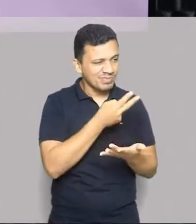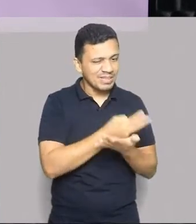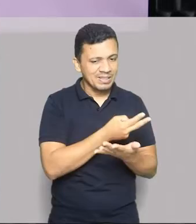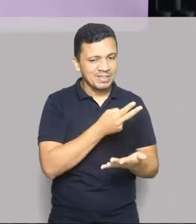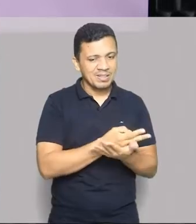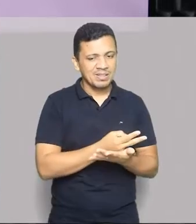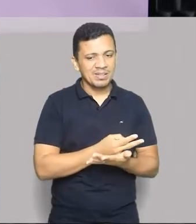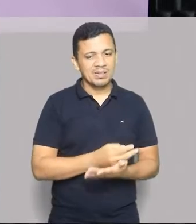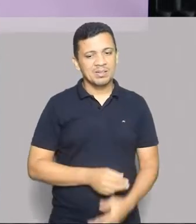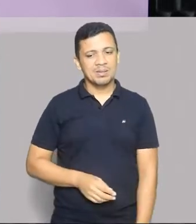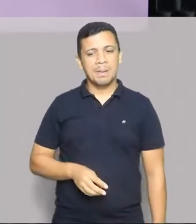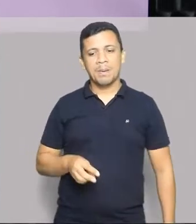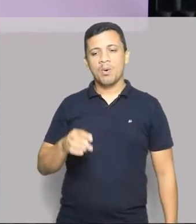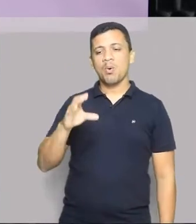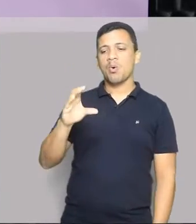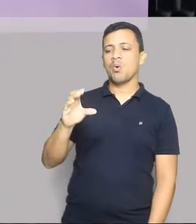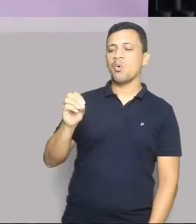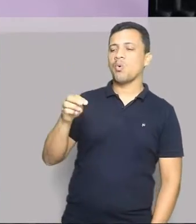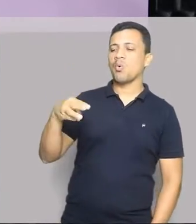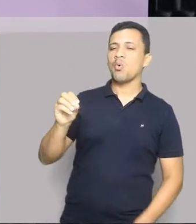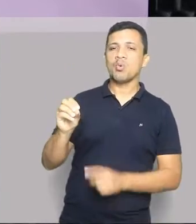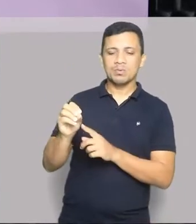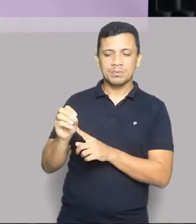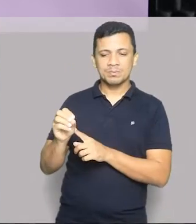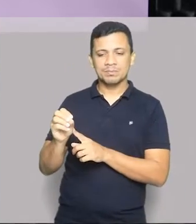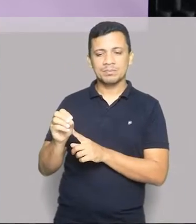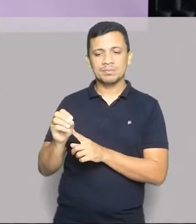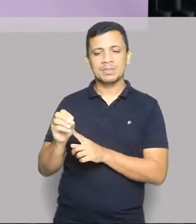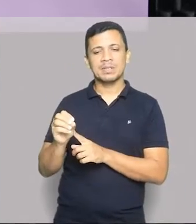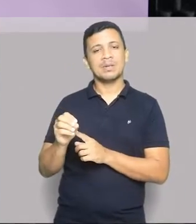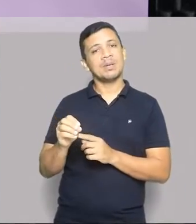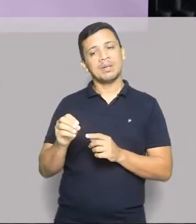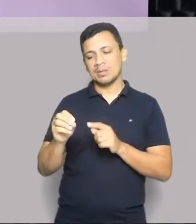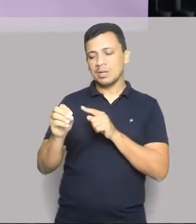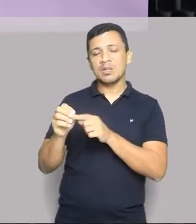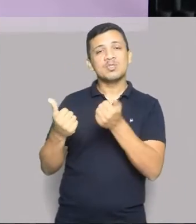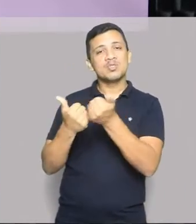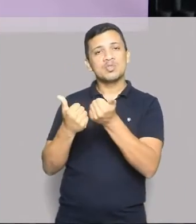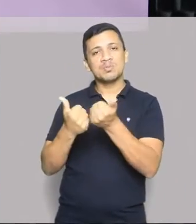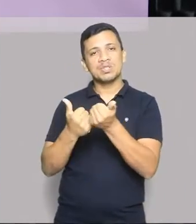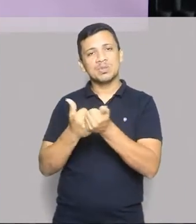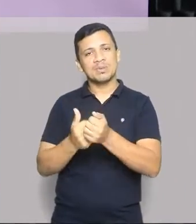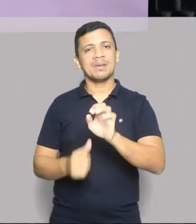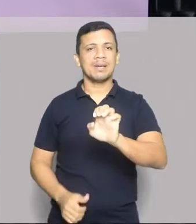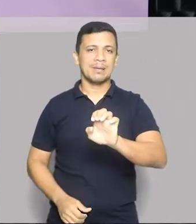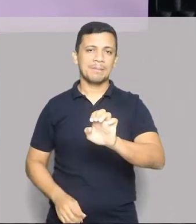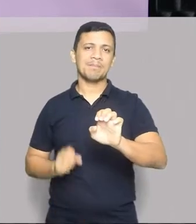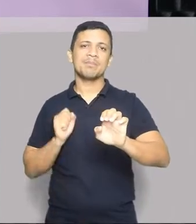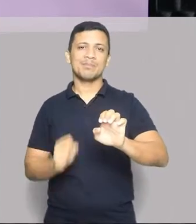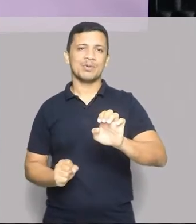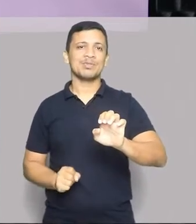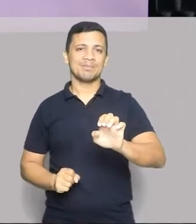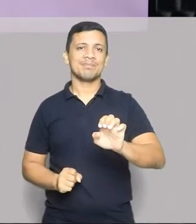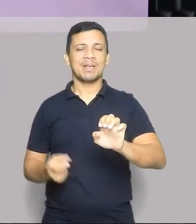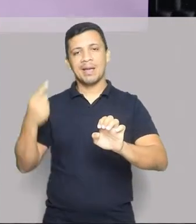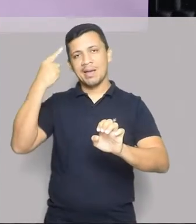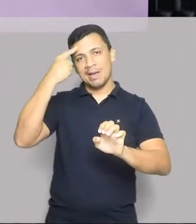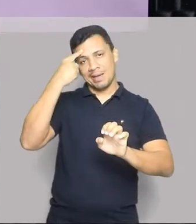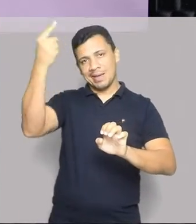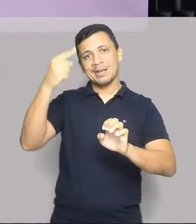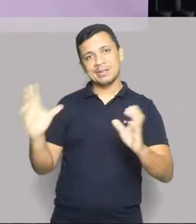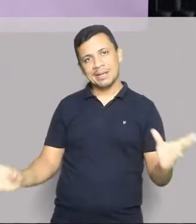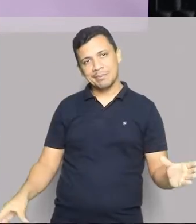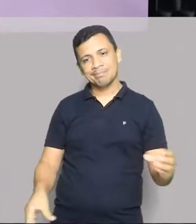ideia do e, né? É como se eu dissesse, os brasileiros se alimentam mal e não fazem atividades físicas. São duas